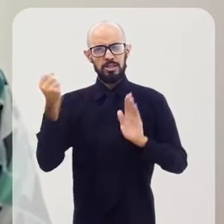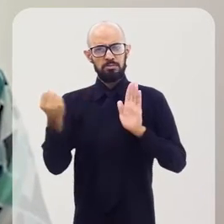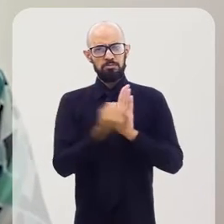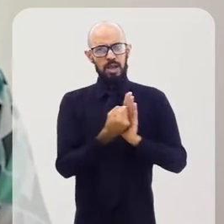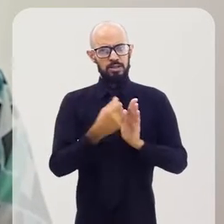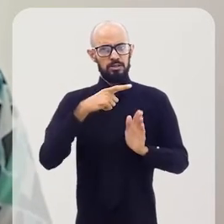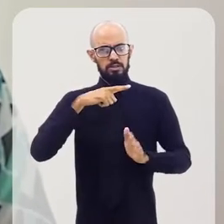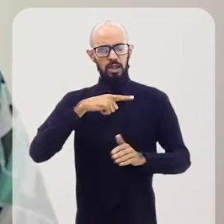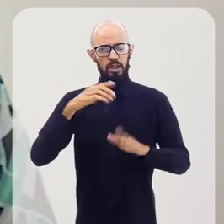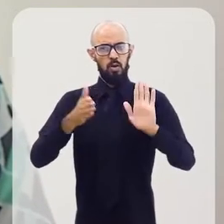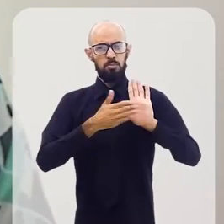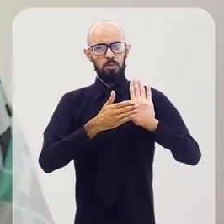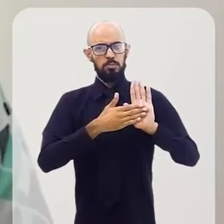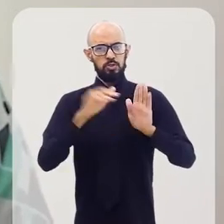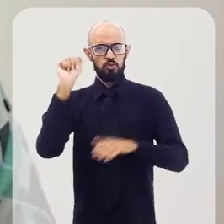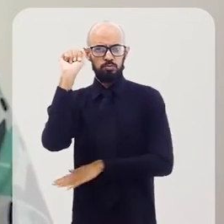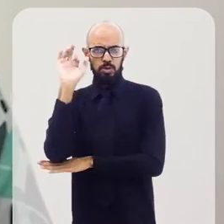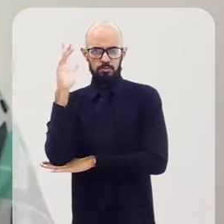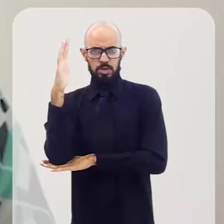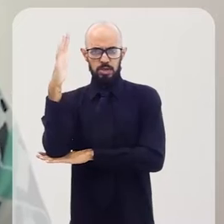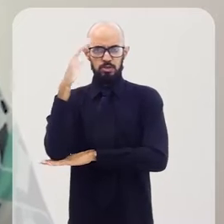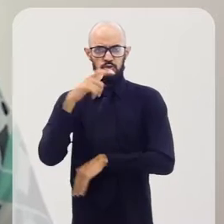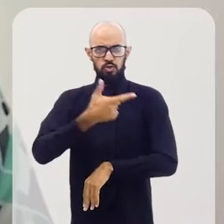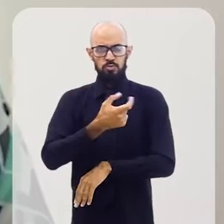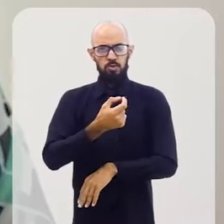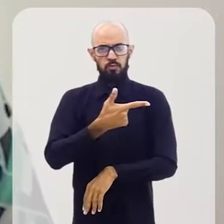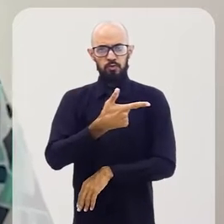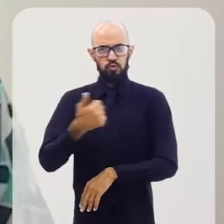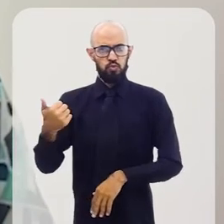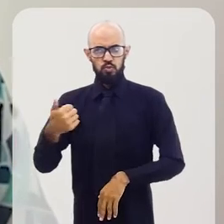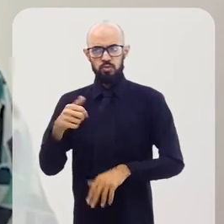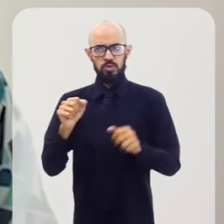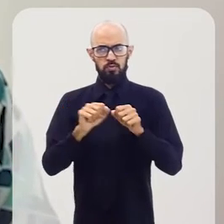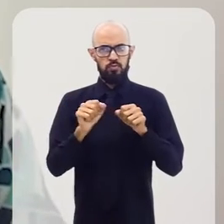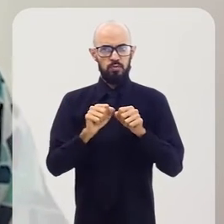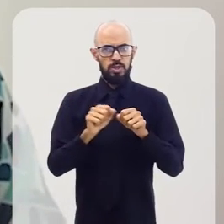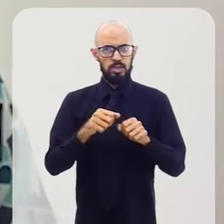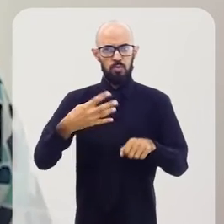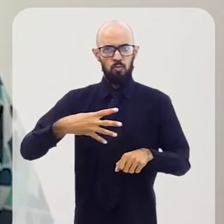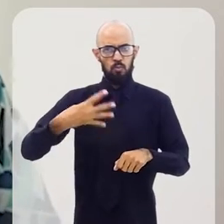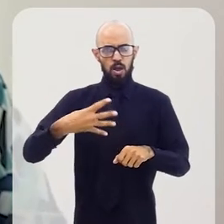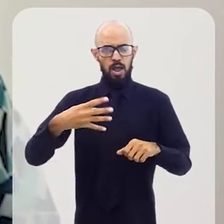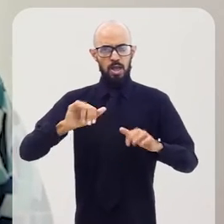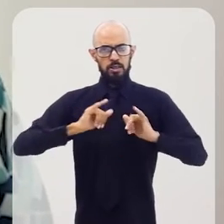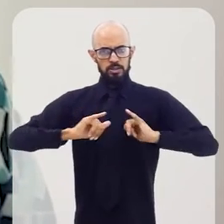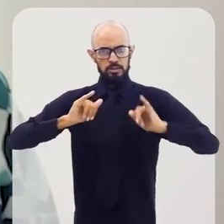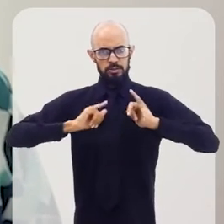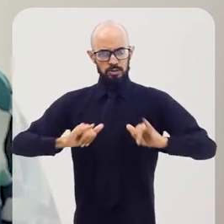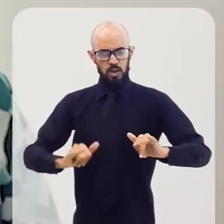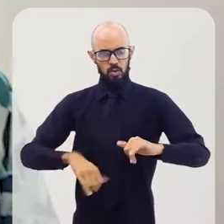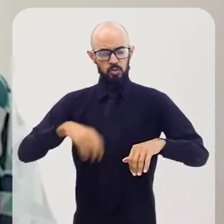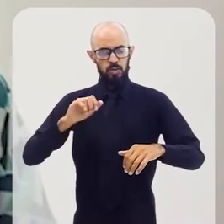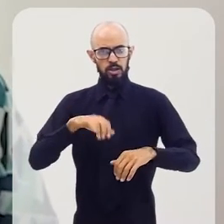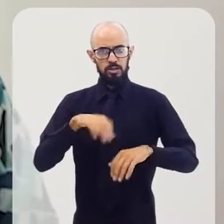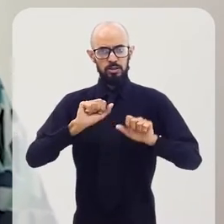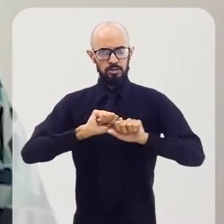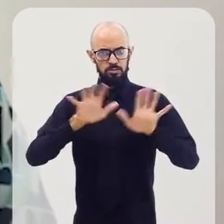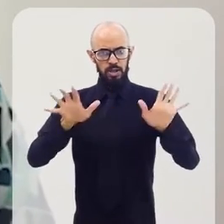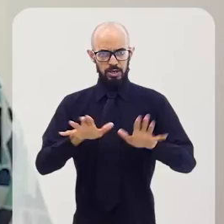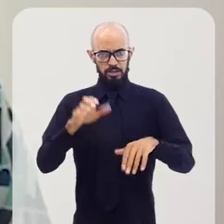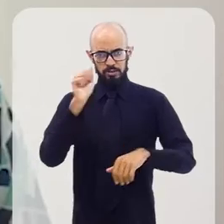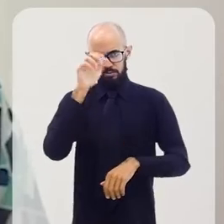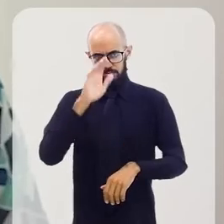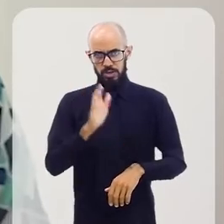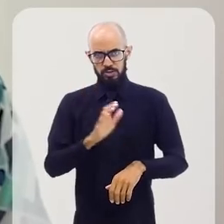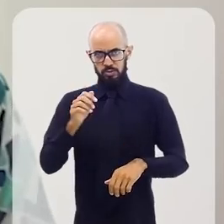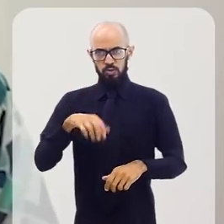possuem um compromisso com a sustentabilidade, em 2021 foi lançada a 4ª edição do Índice de Transparência da Moda no Brasil, tema